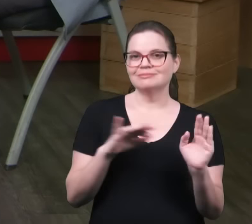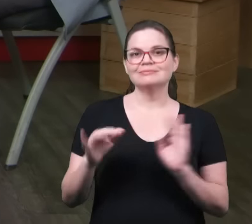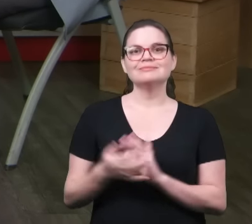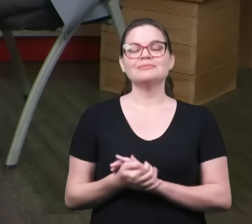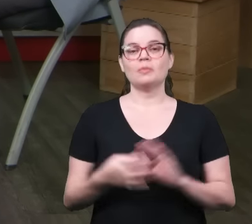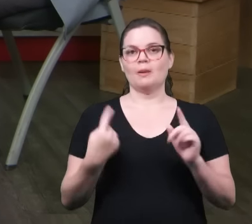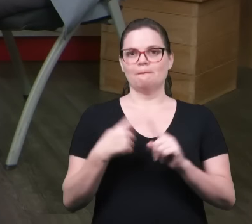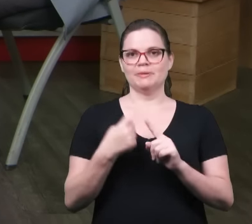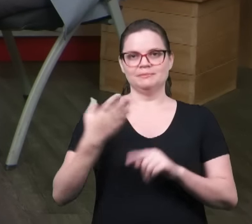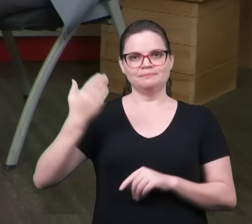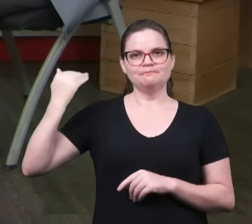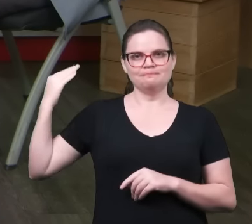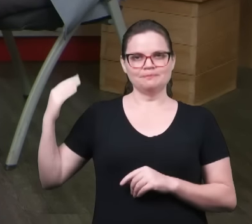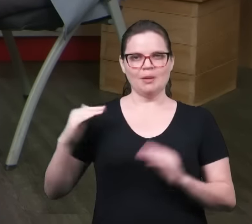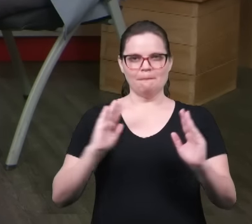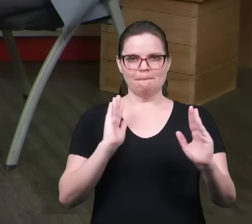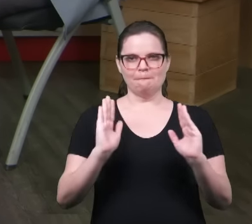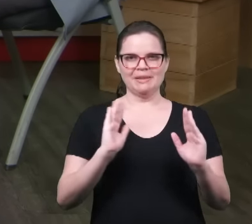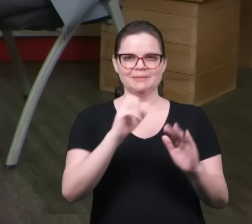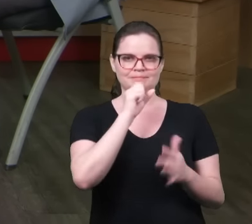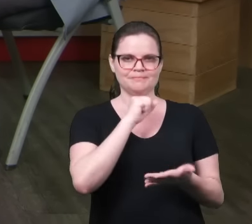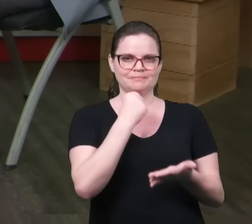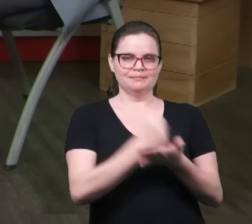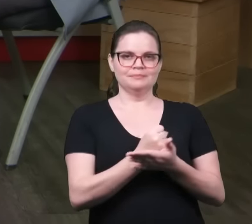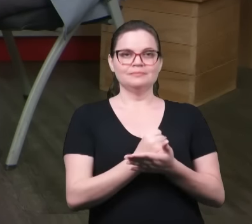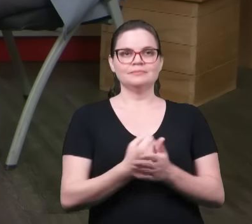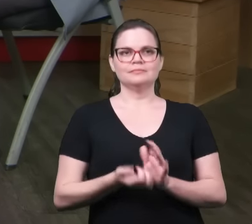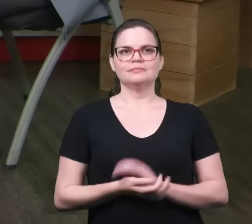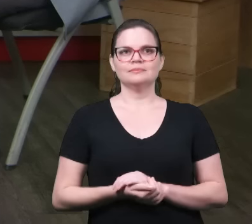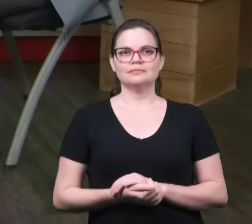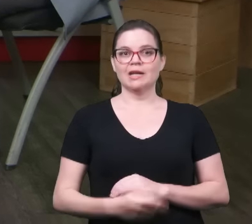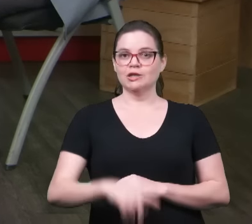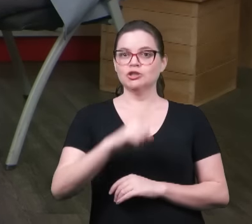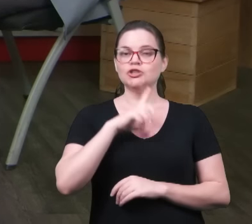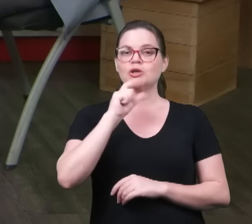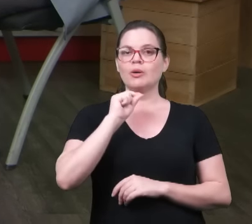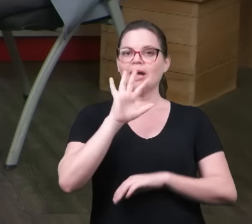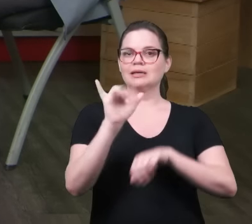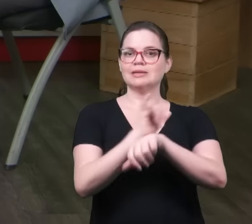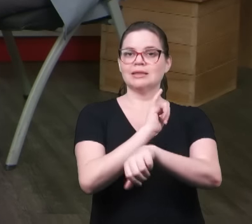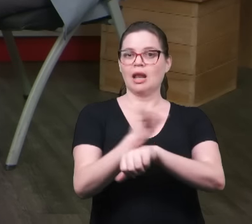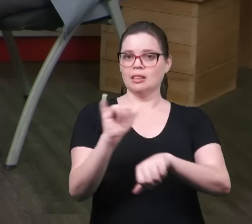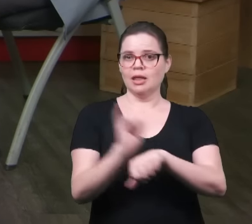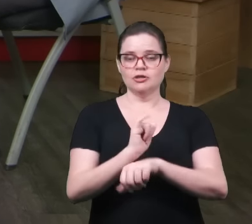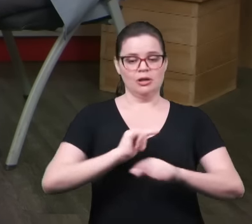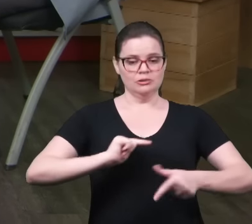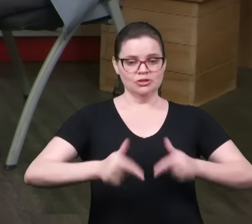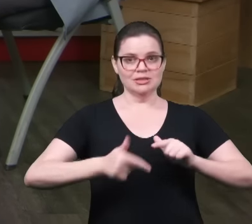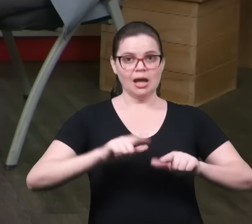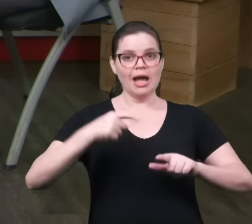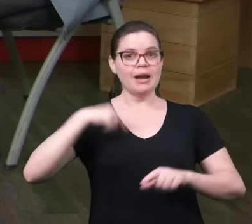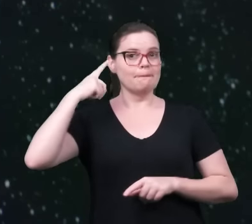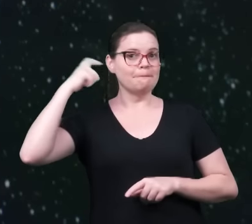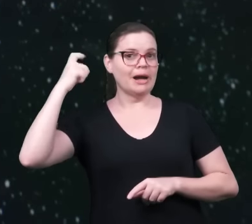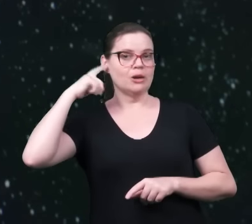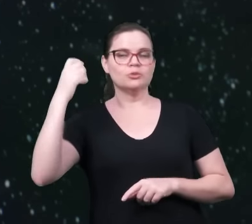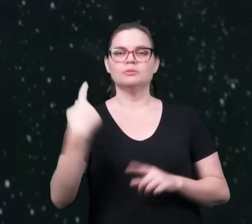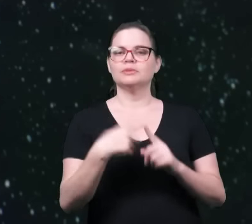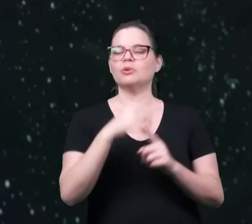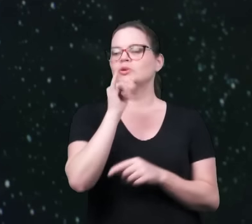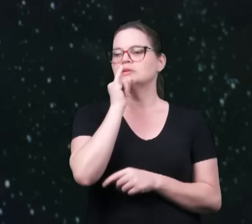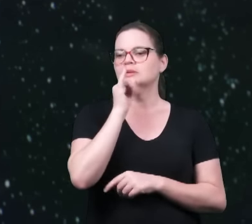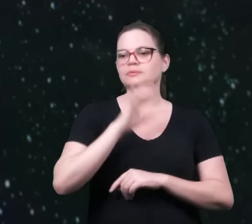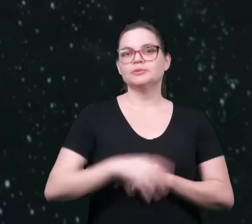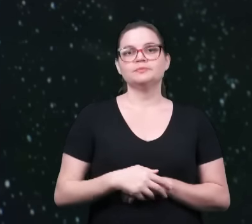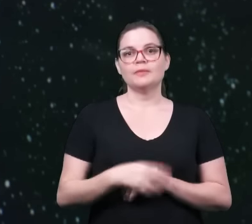época, como você mencionou, né, era a grande arma que Israel tinha. Porque quando era tocado,